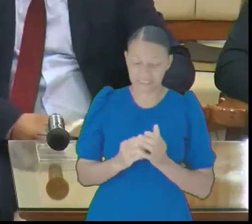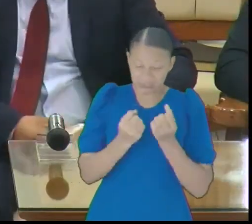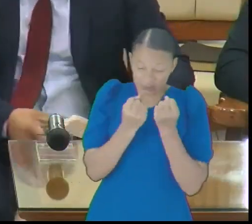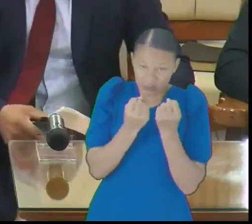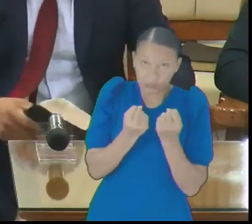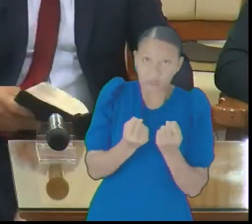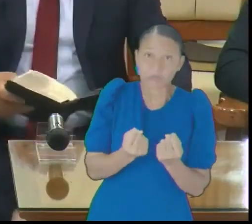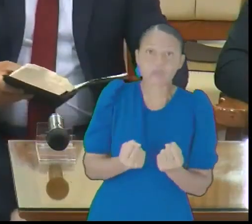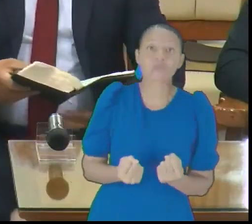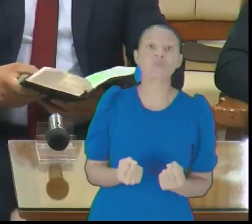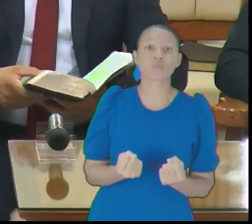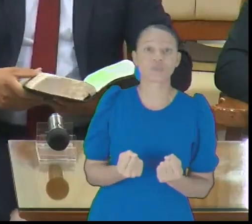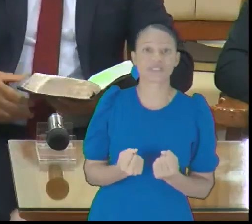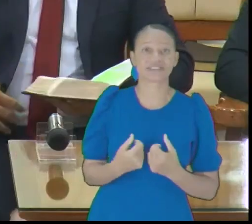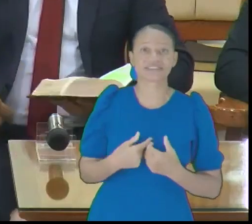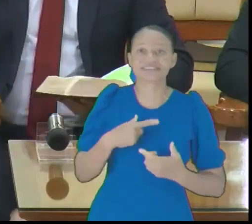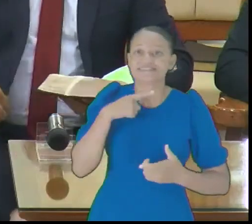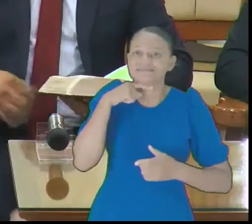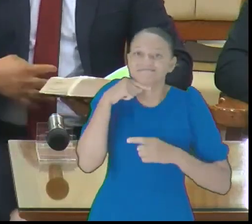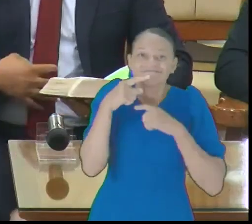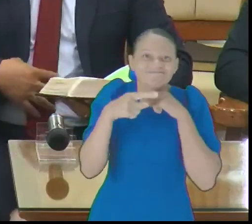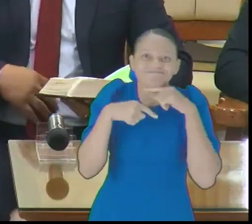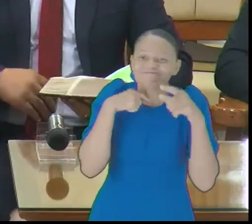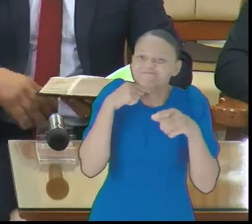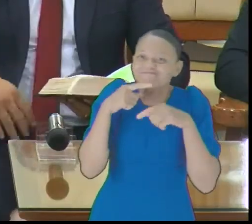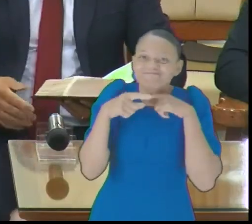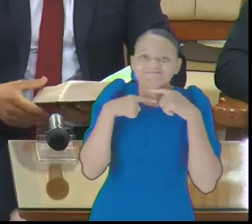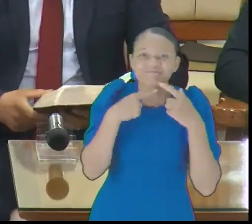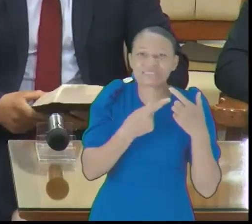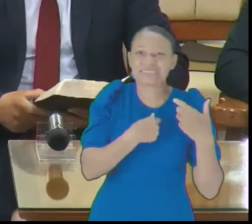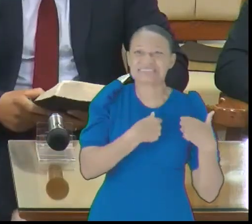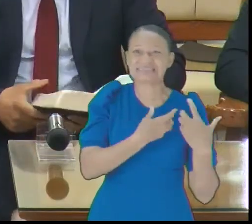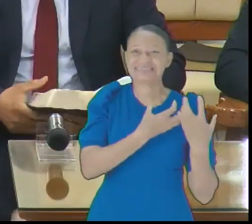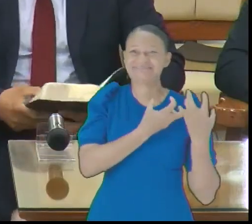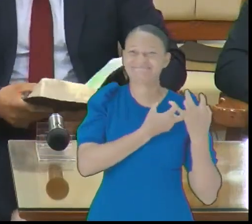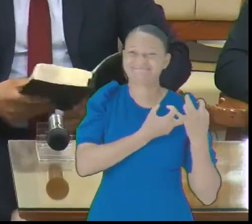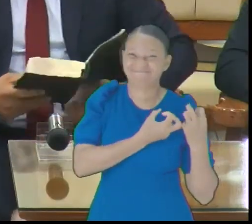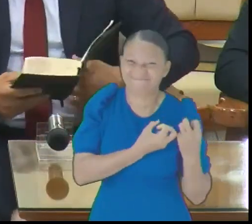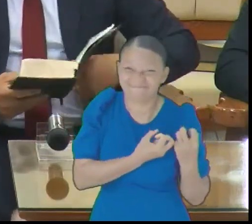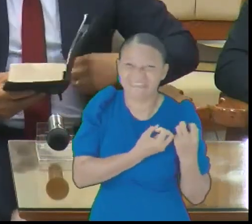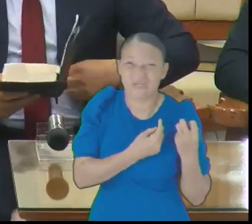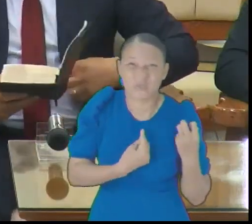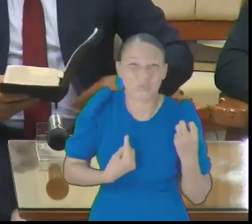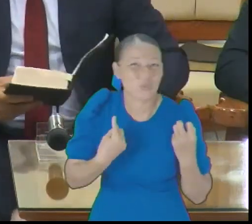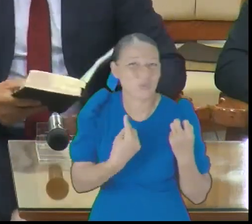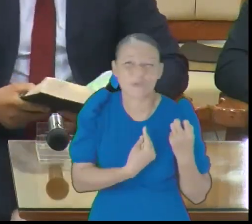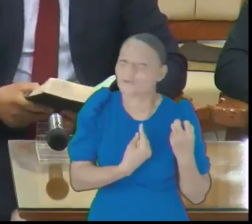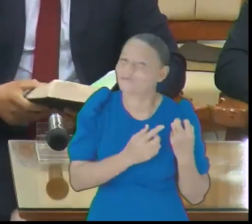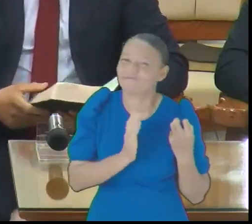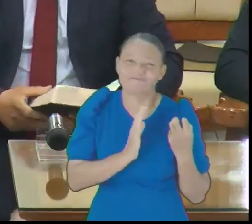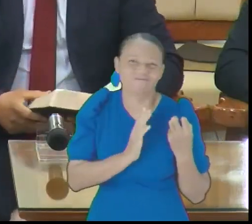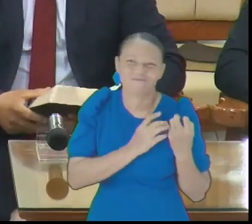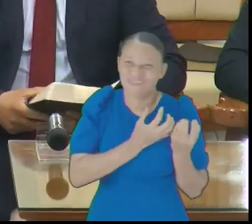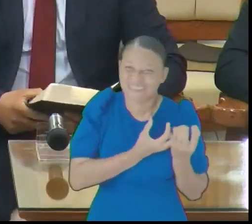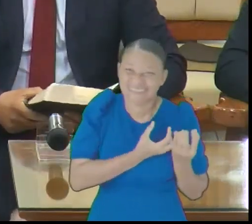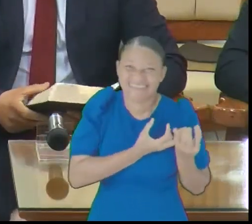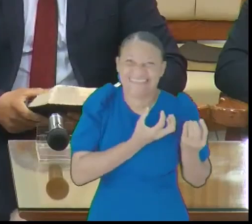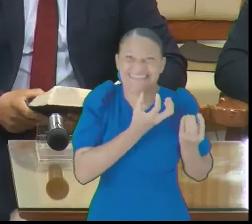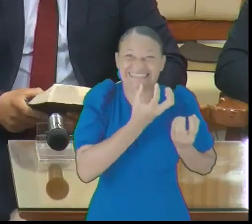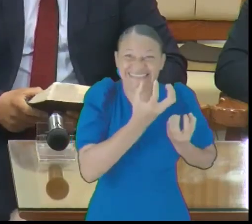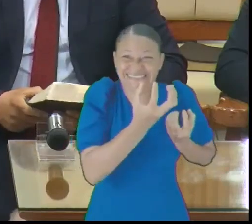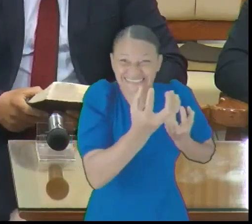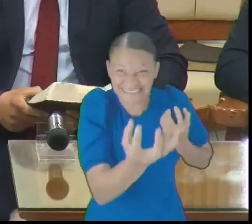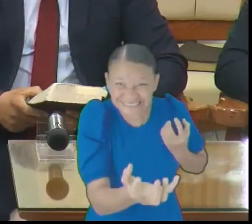peso que eu não consigo carregar sozinho. Mas eu quero dividir com